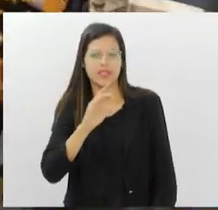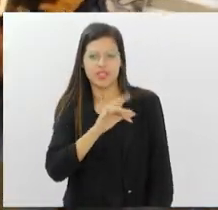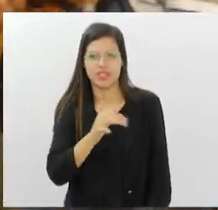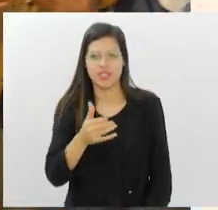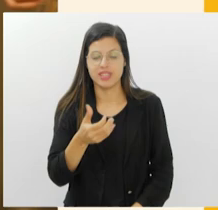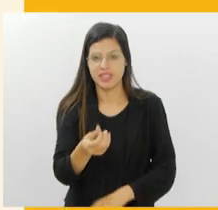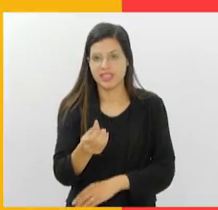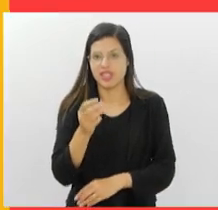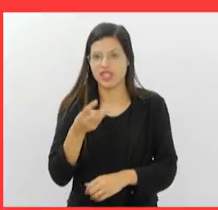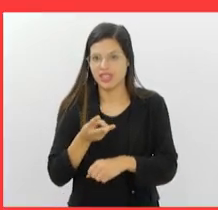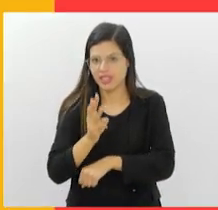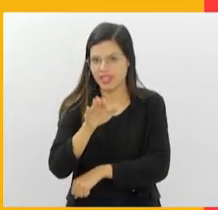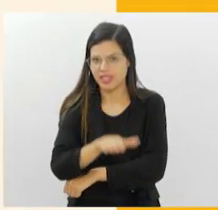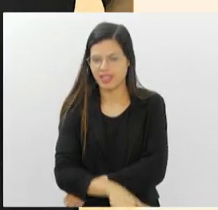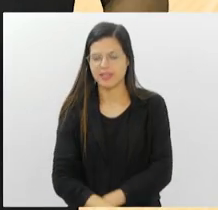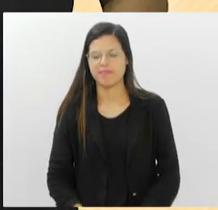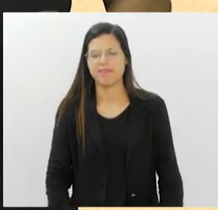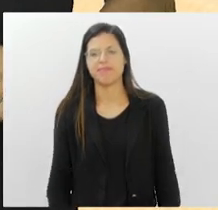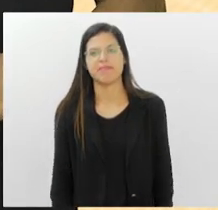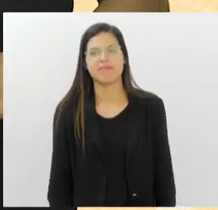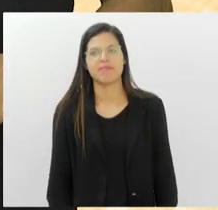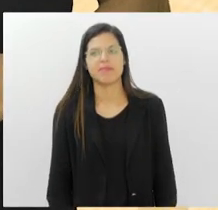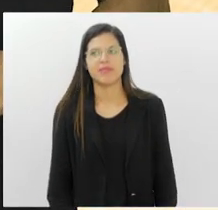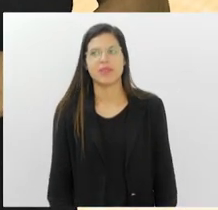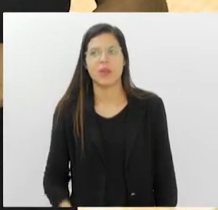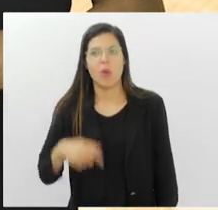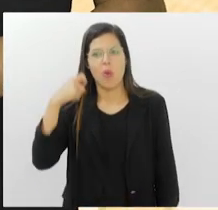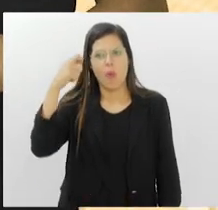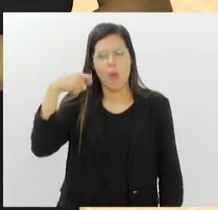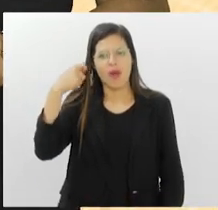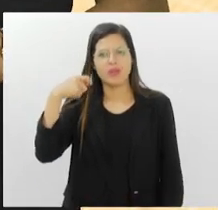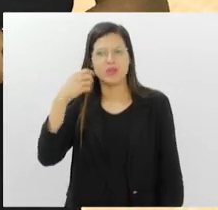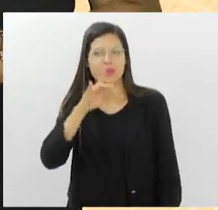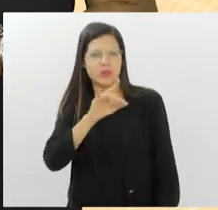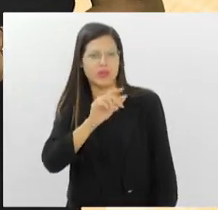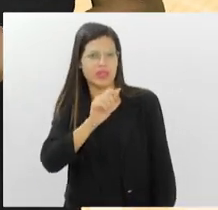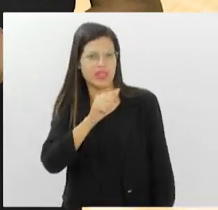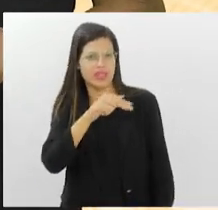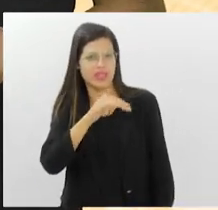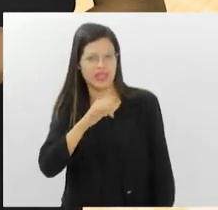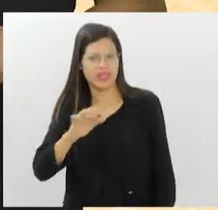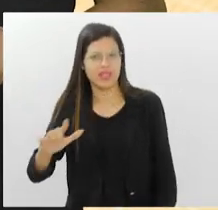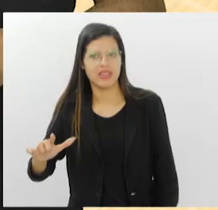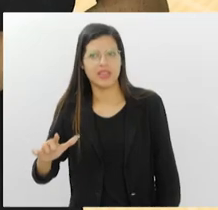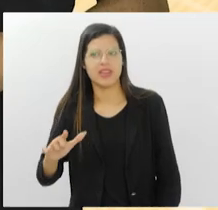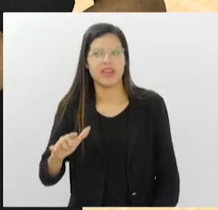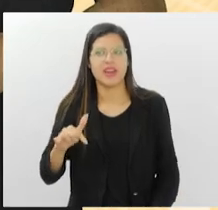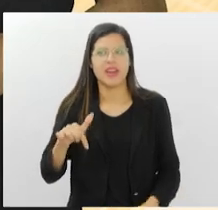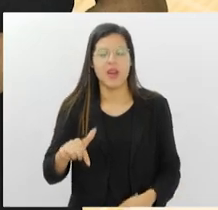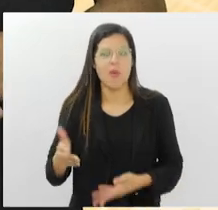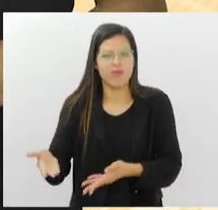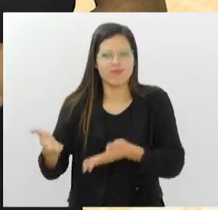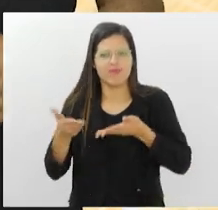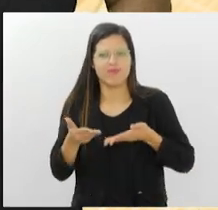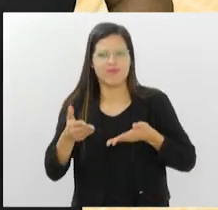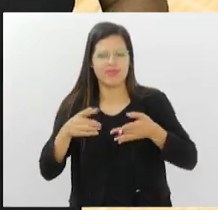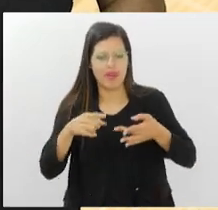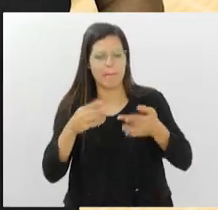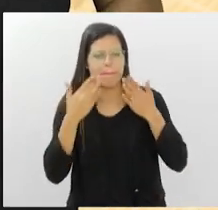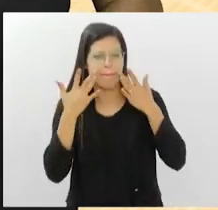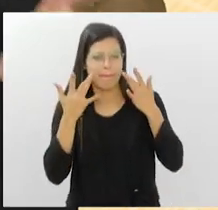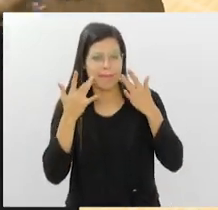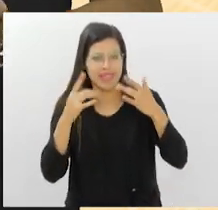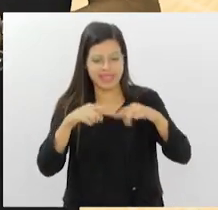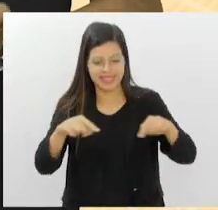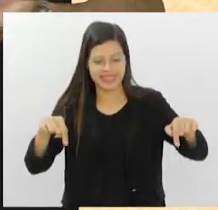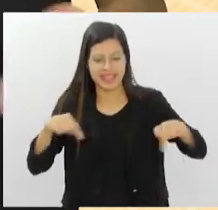tarde. O ator Daniel Dias da Silva leva aos palcos cariocas a peça A Sala Branca, uma